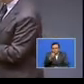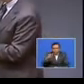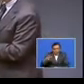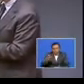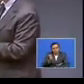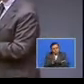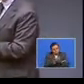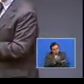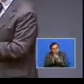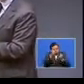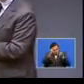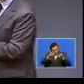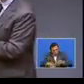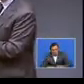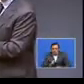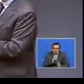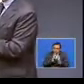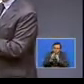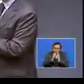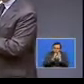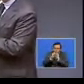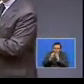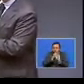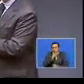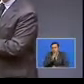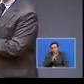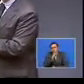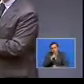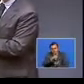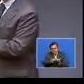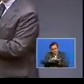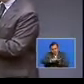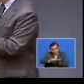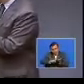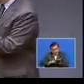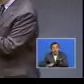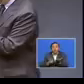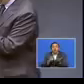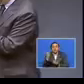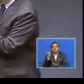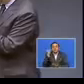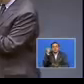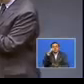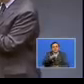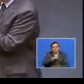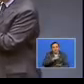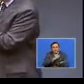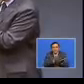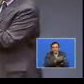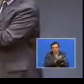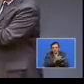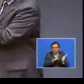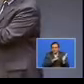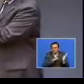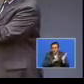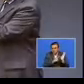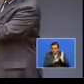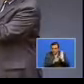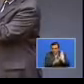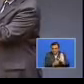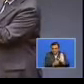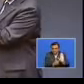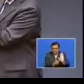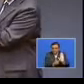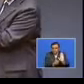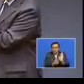o livro, entrevistando jornalista, pela importância que esse livro tem. E o clipping da casa, e eu